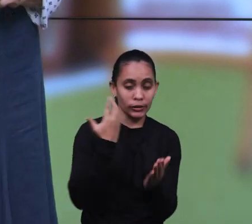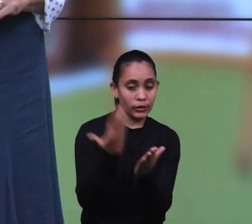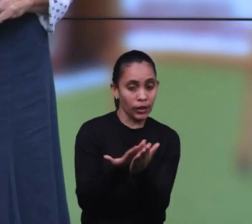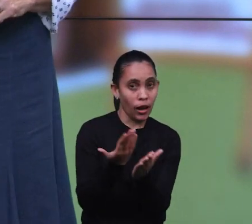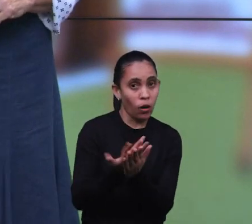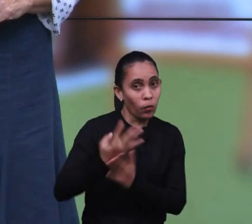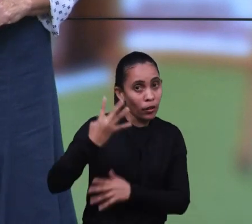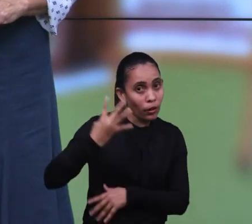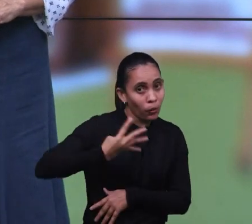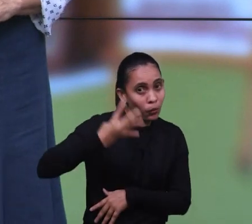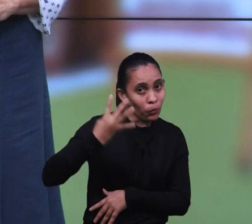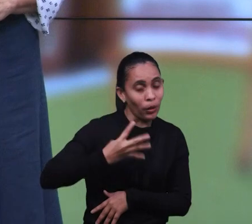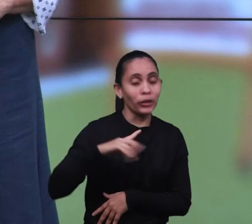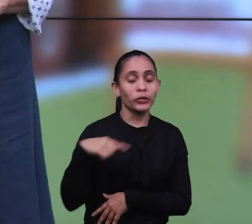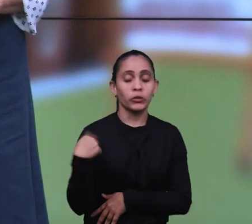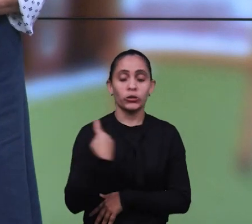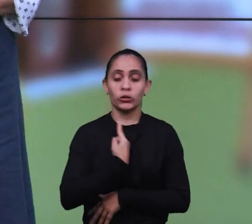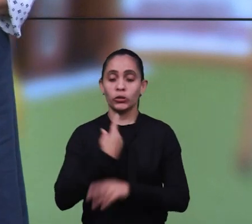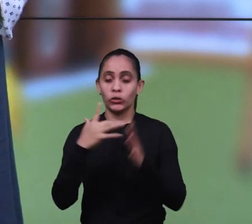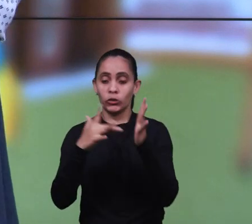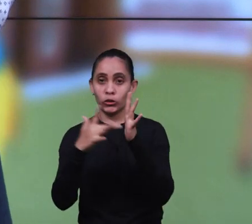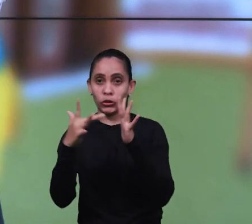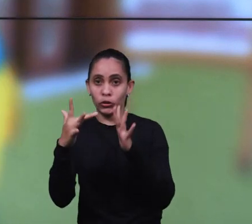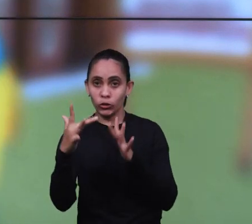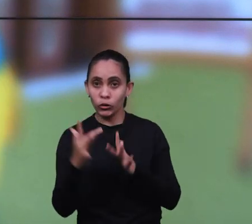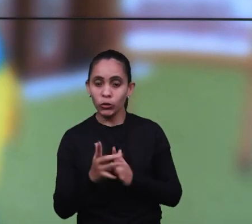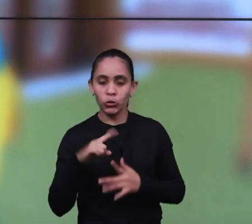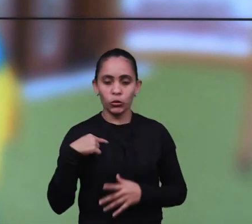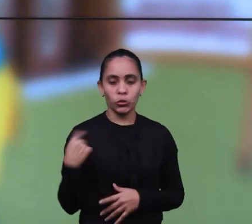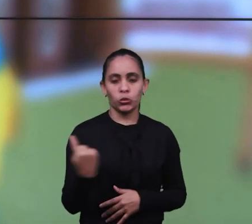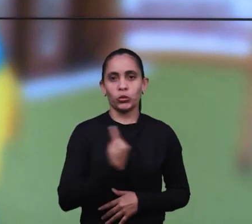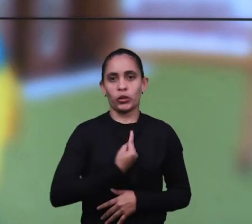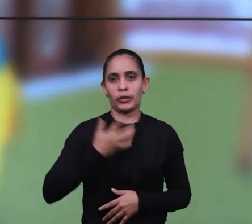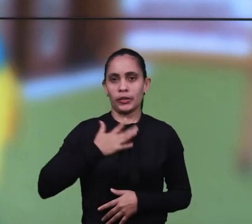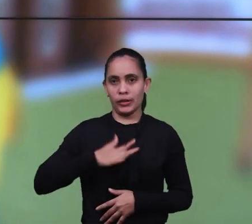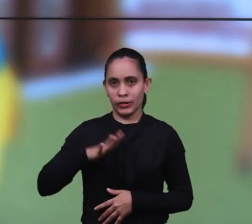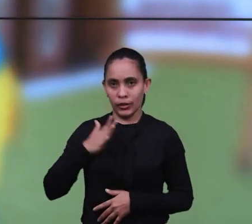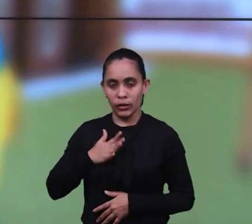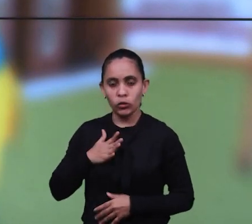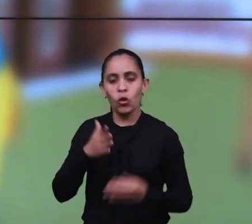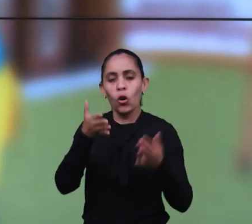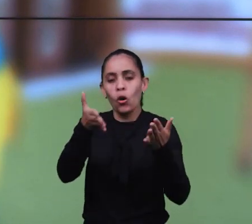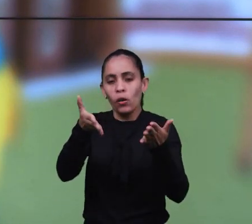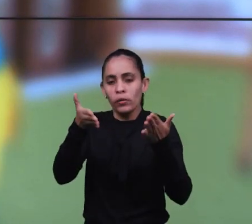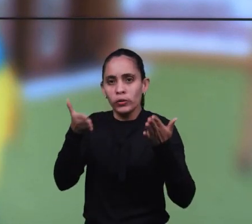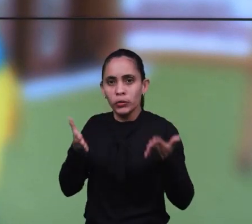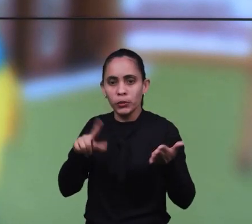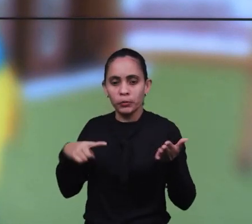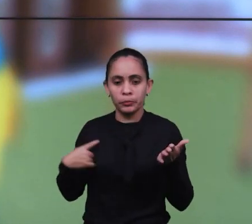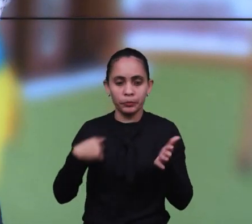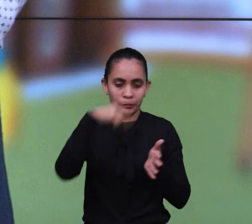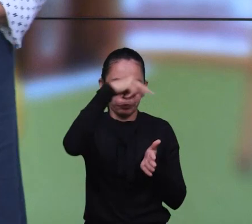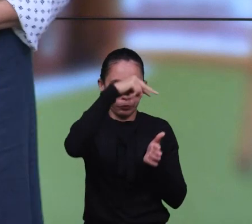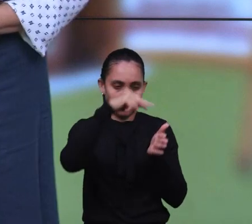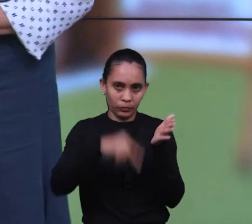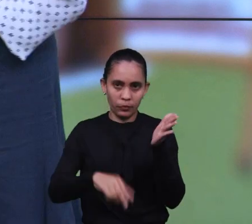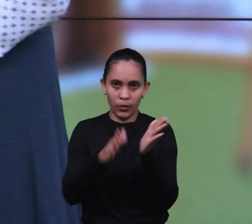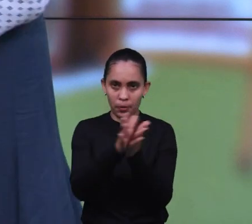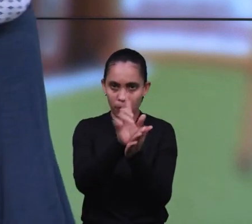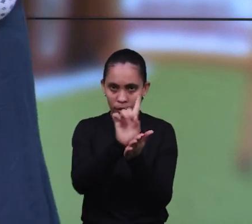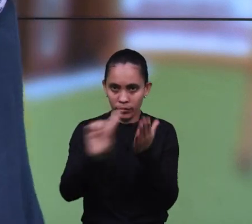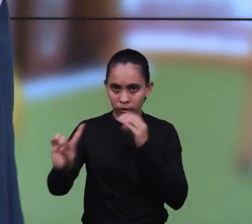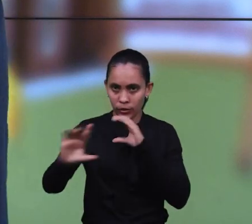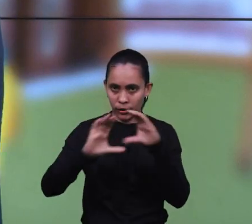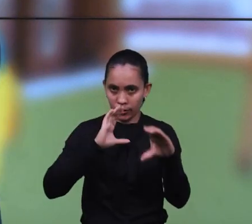nossa aula é a quarta aula, nós vamos falar sobre Jesus, o nosso descanso. E eu convido a todos para lermos a